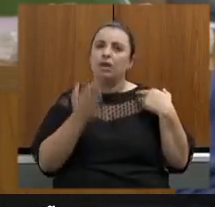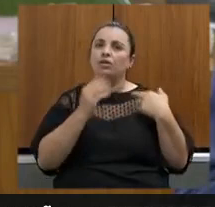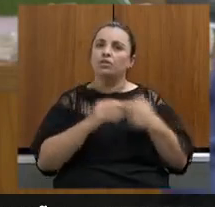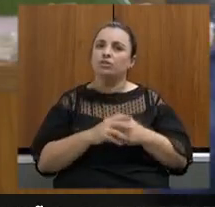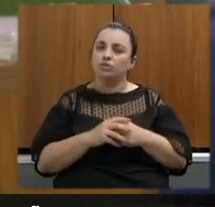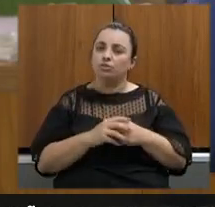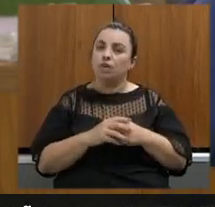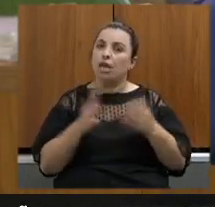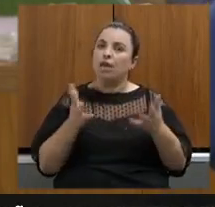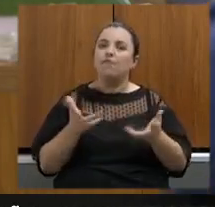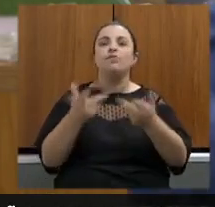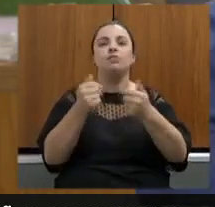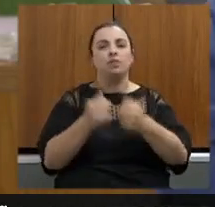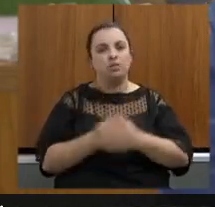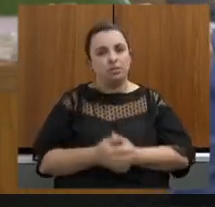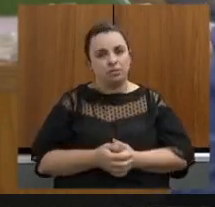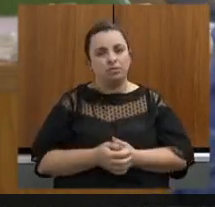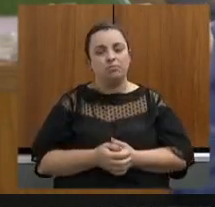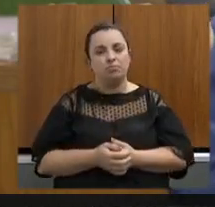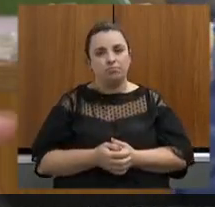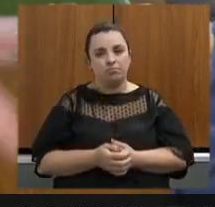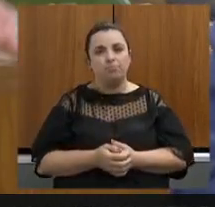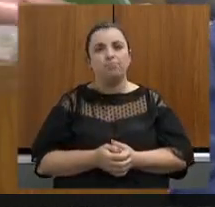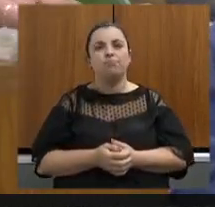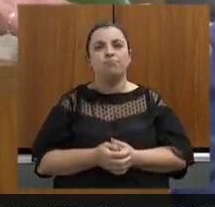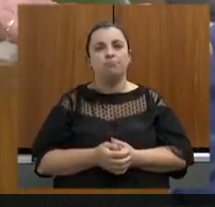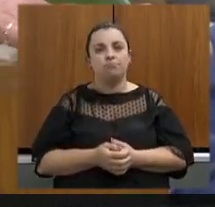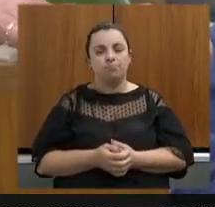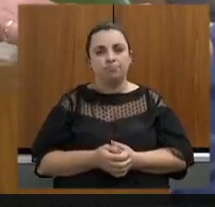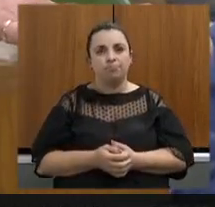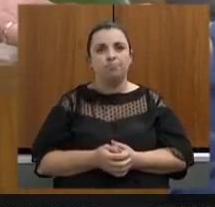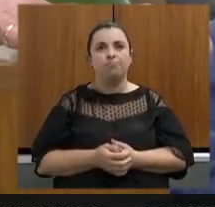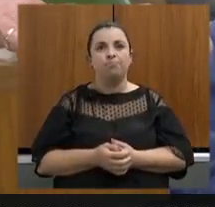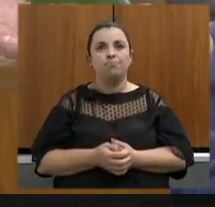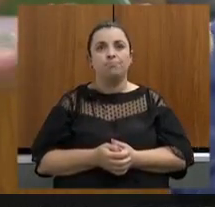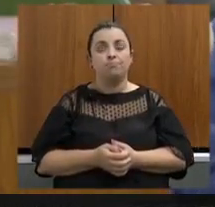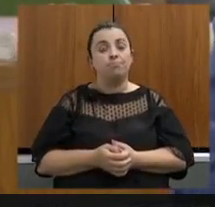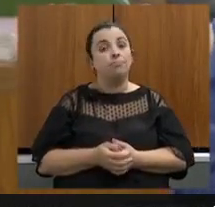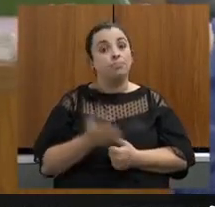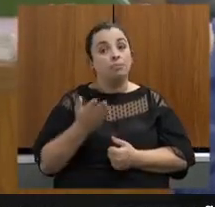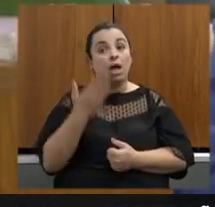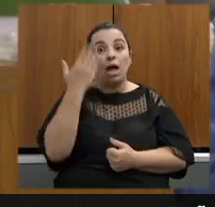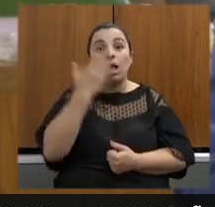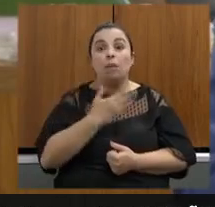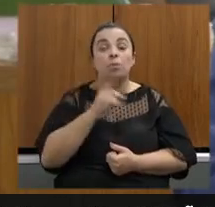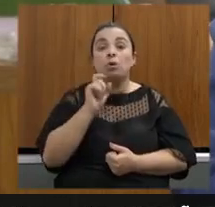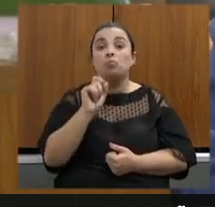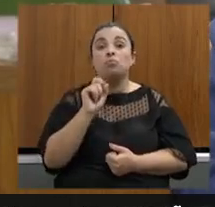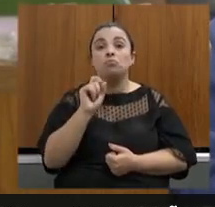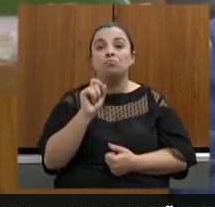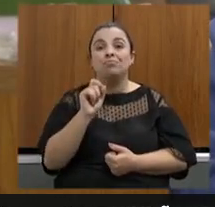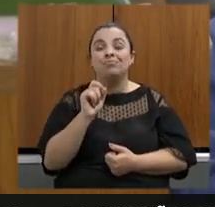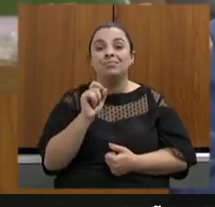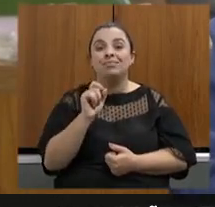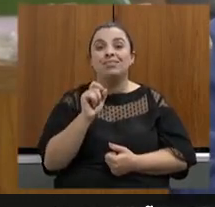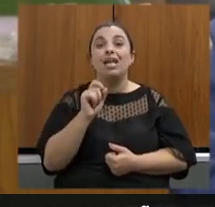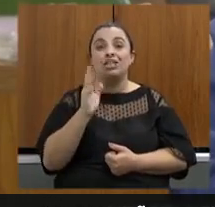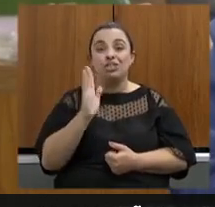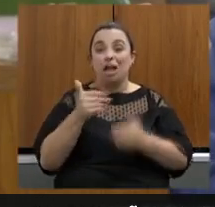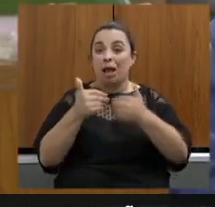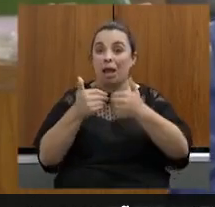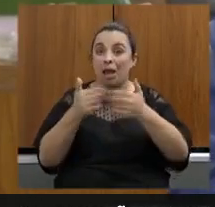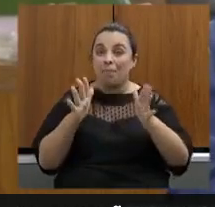é eficiência né aí a prova o aumento dos peritos e legistas